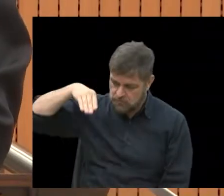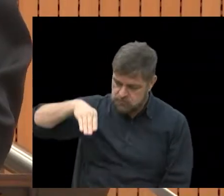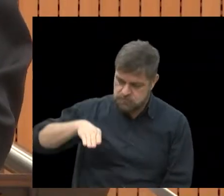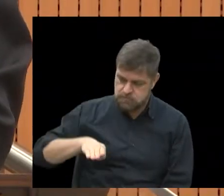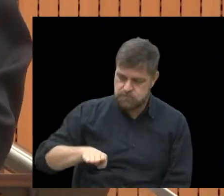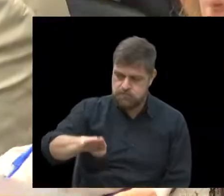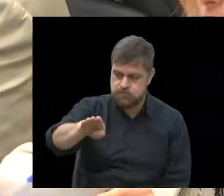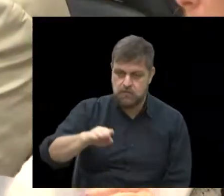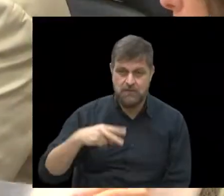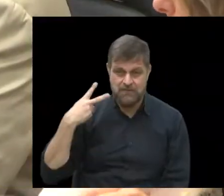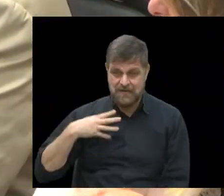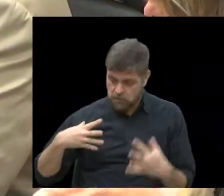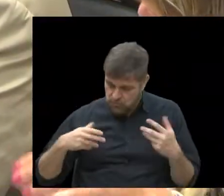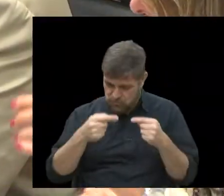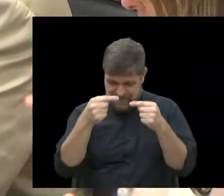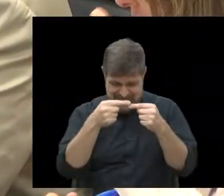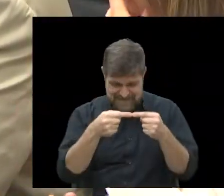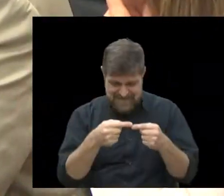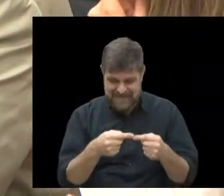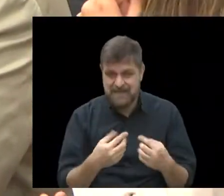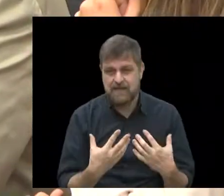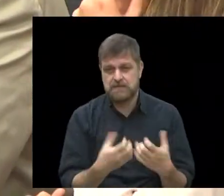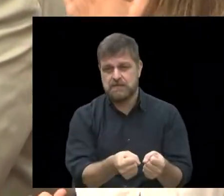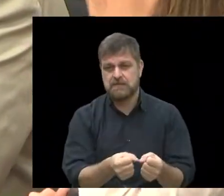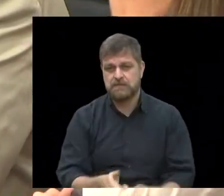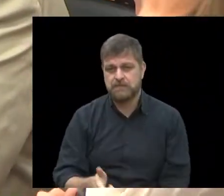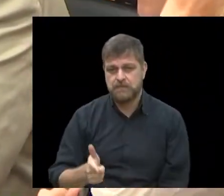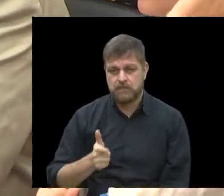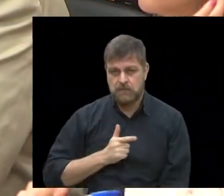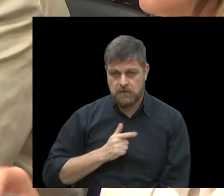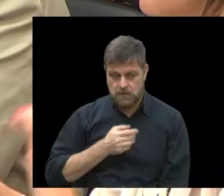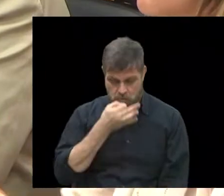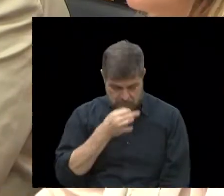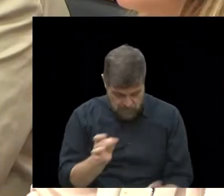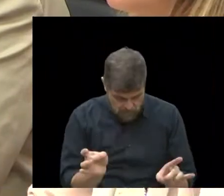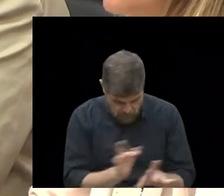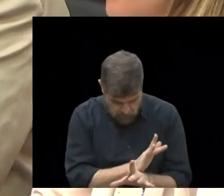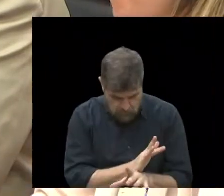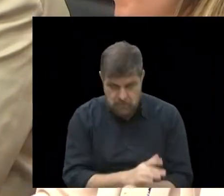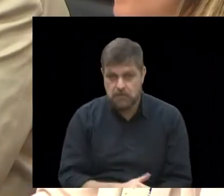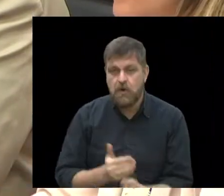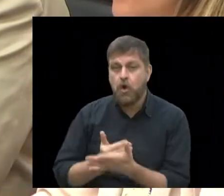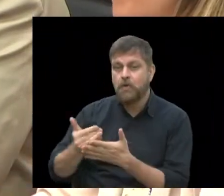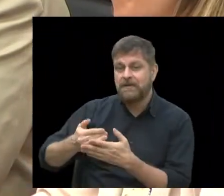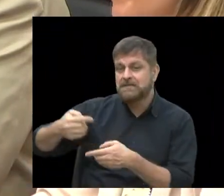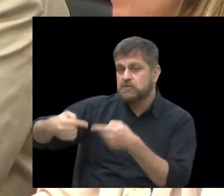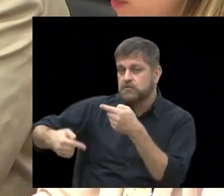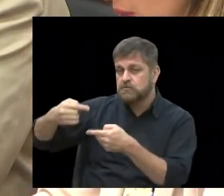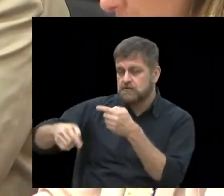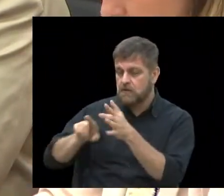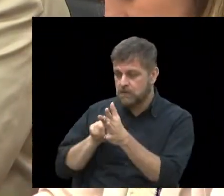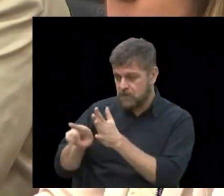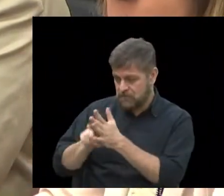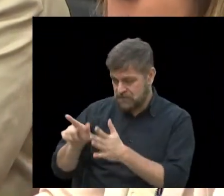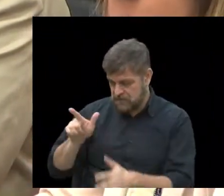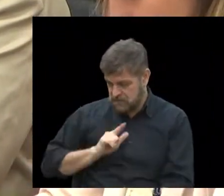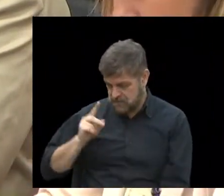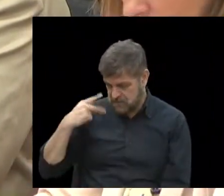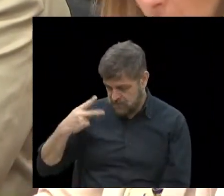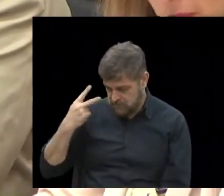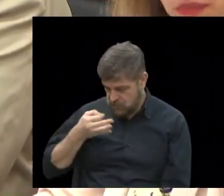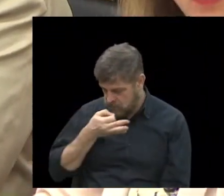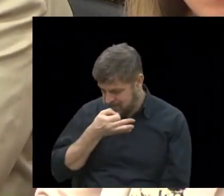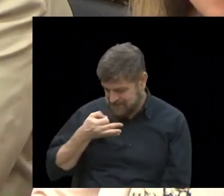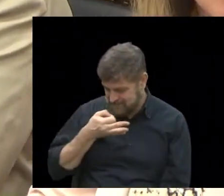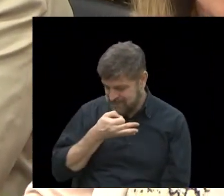senhor presidente. Com a aprovação por unanimidade, a matéria entra em discussão. Pergunto ao vereador professor Alberto